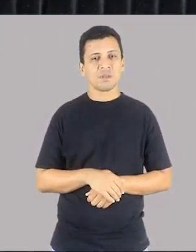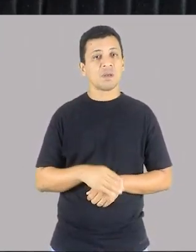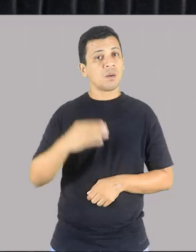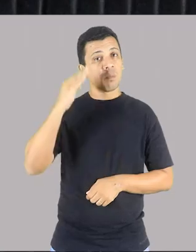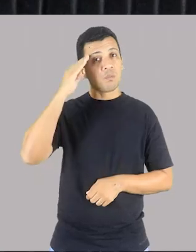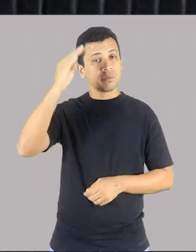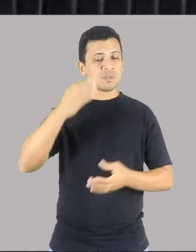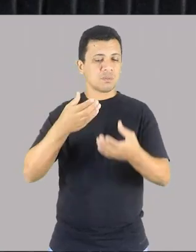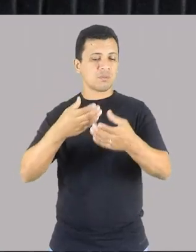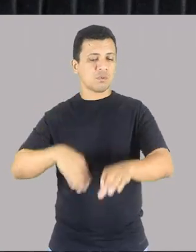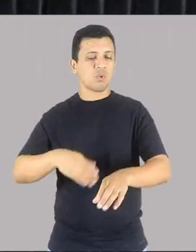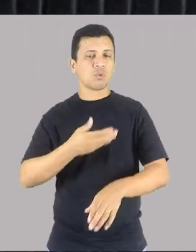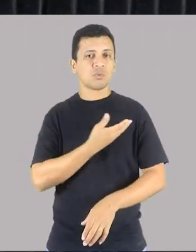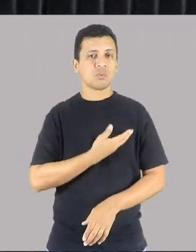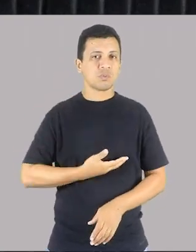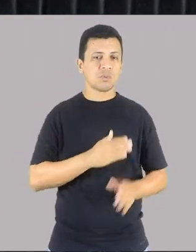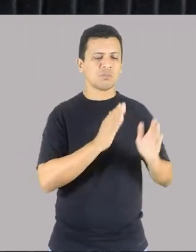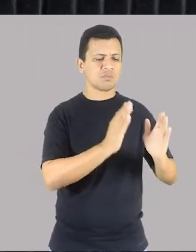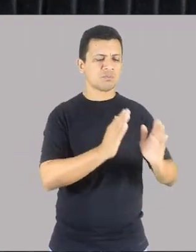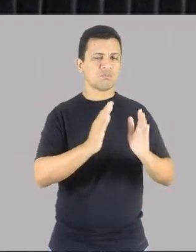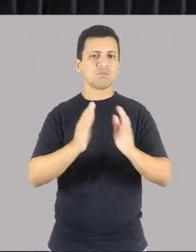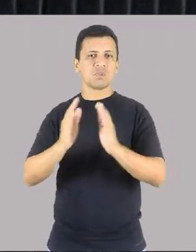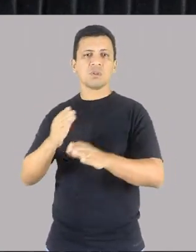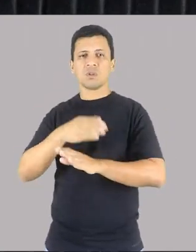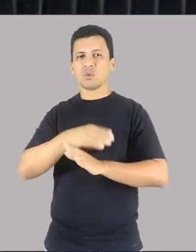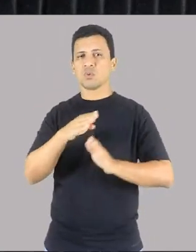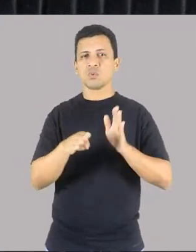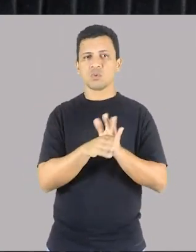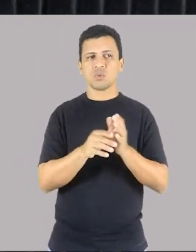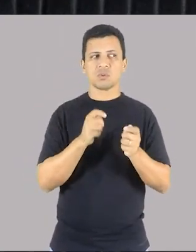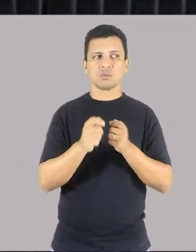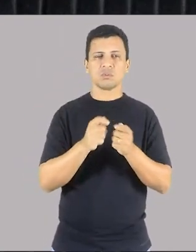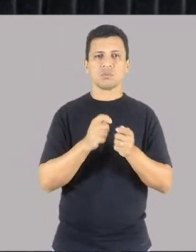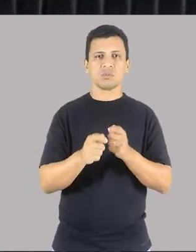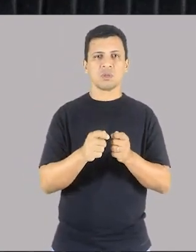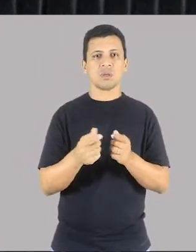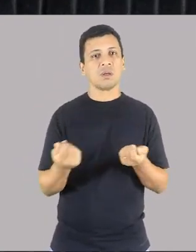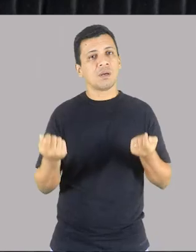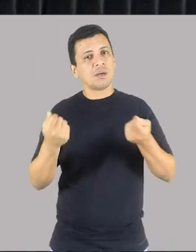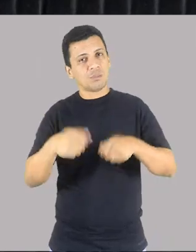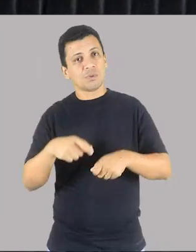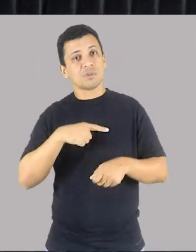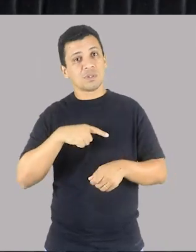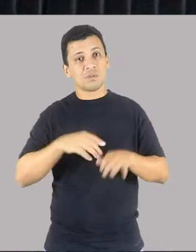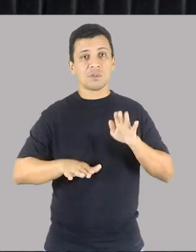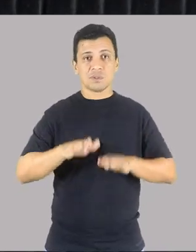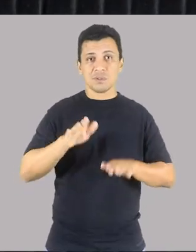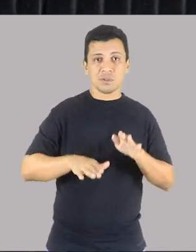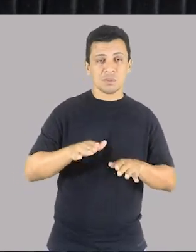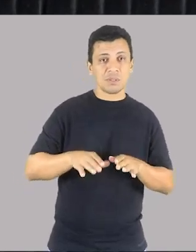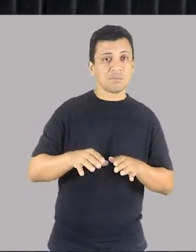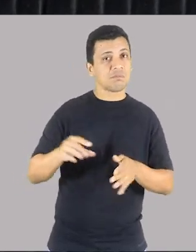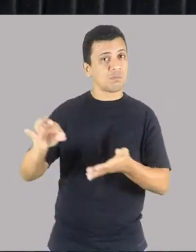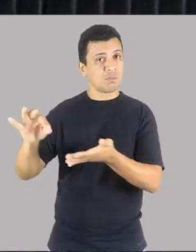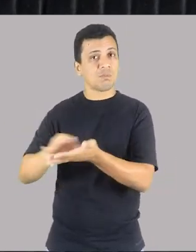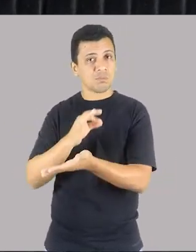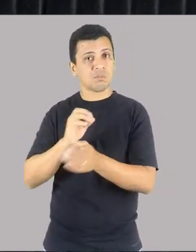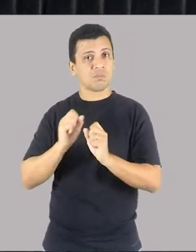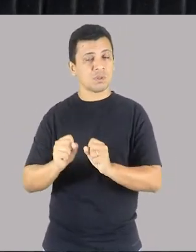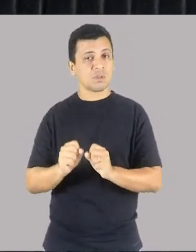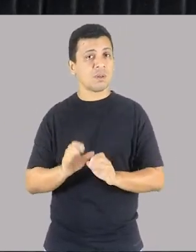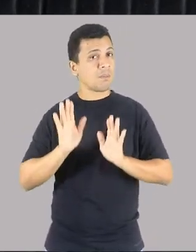ideia, perfeito? Contanto que sigam os requisitos já descritos no edital. Concurso público também é um outro exemplo